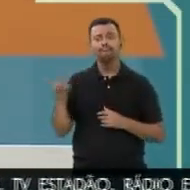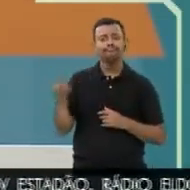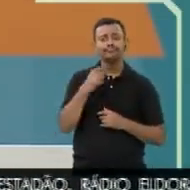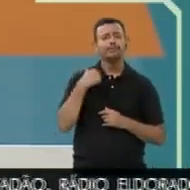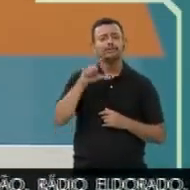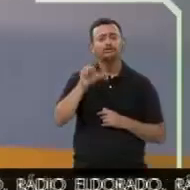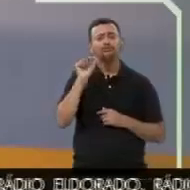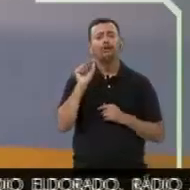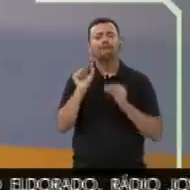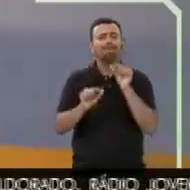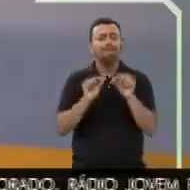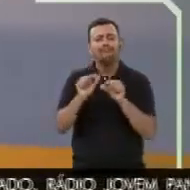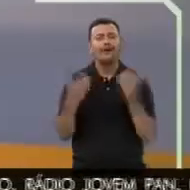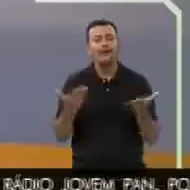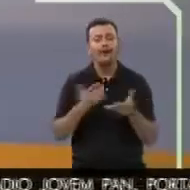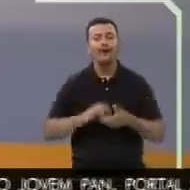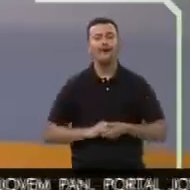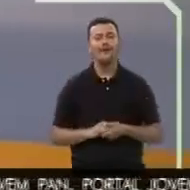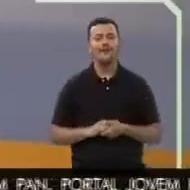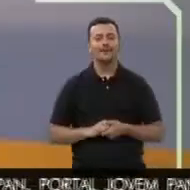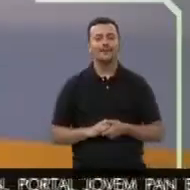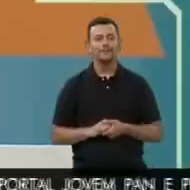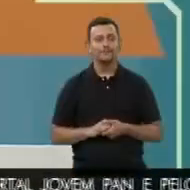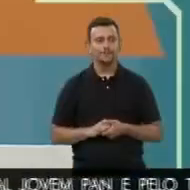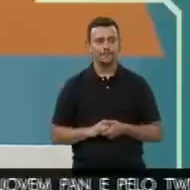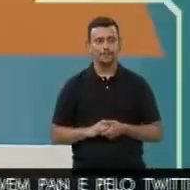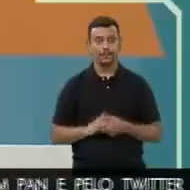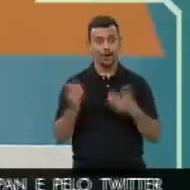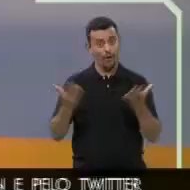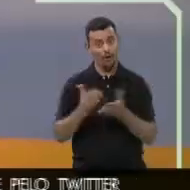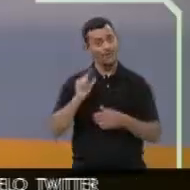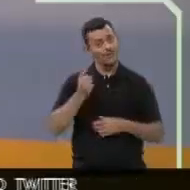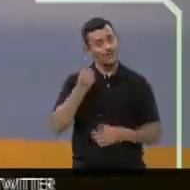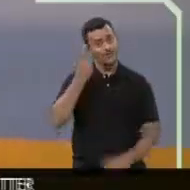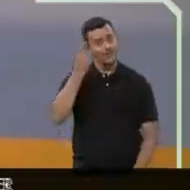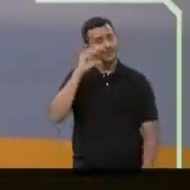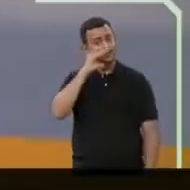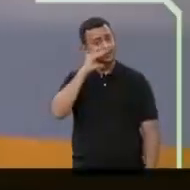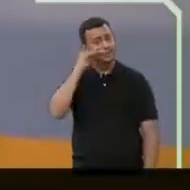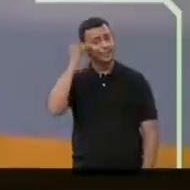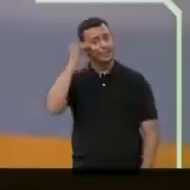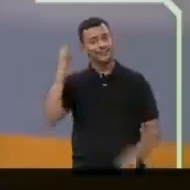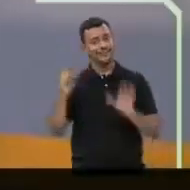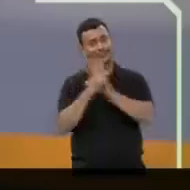responder. Quem é? A sua alternativa é Ciro Gomes. É Ciro.